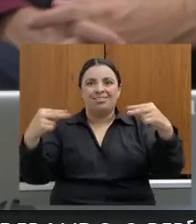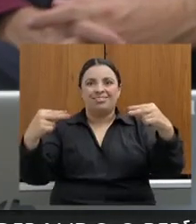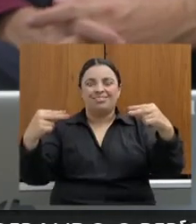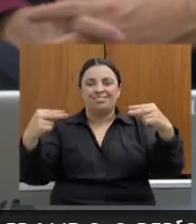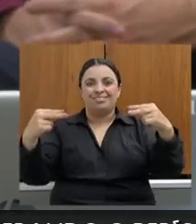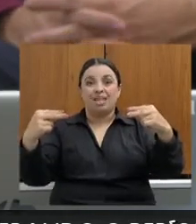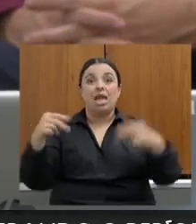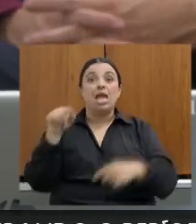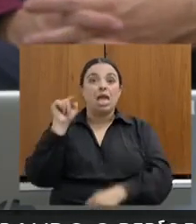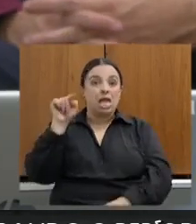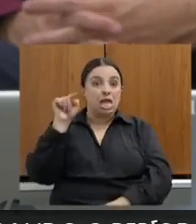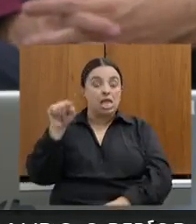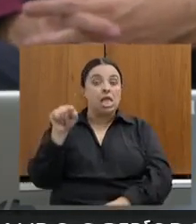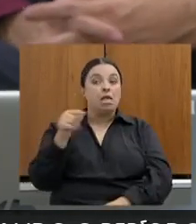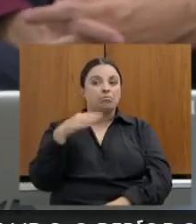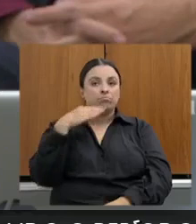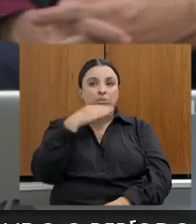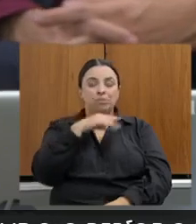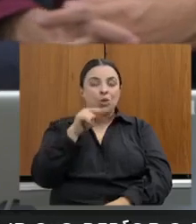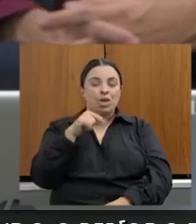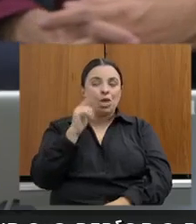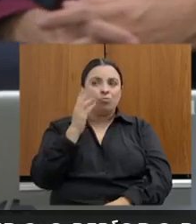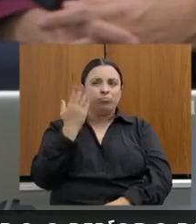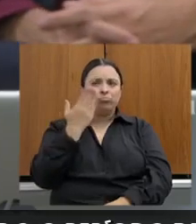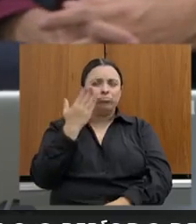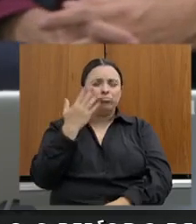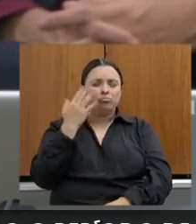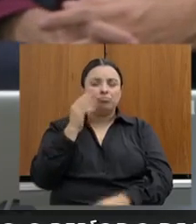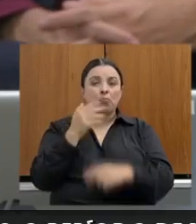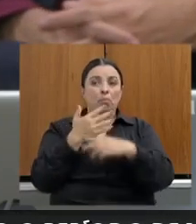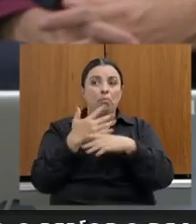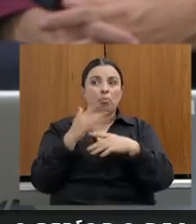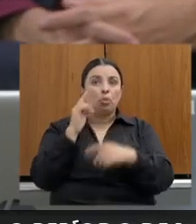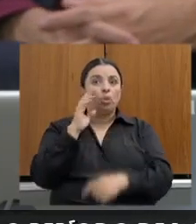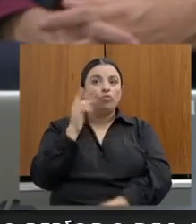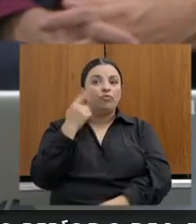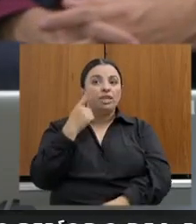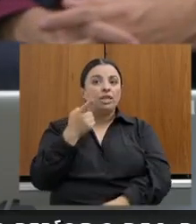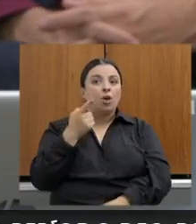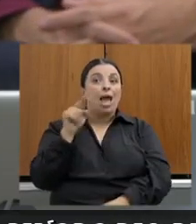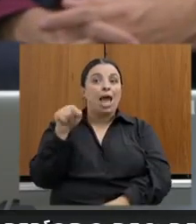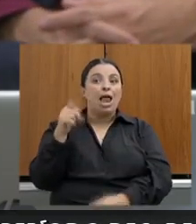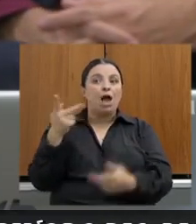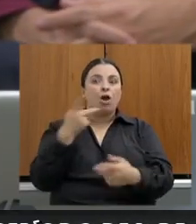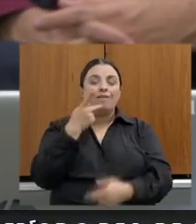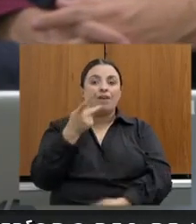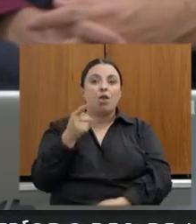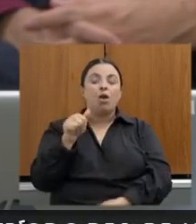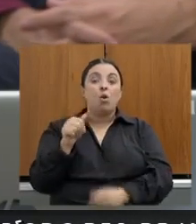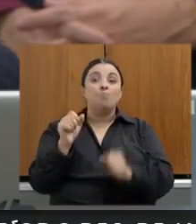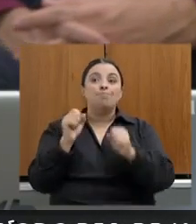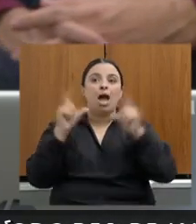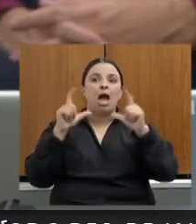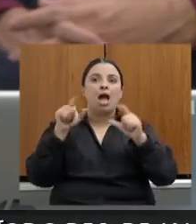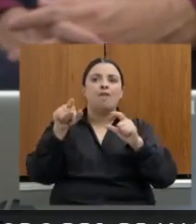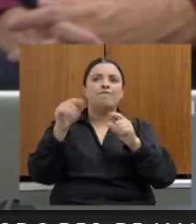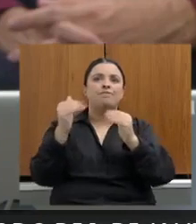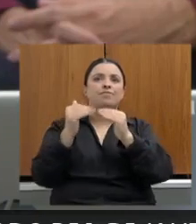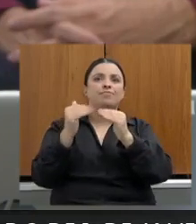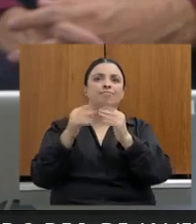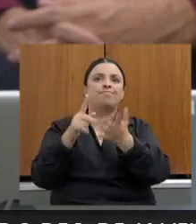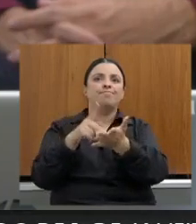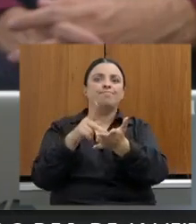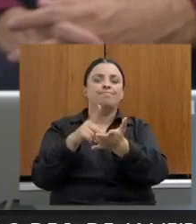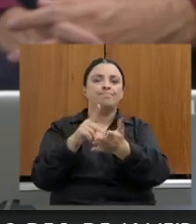mesmo não tinha atentado e quero aqui Sheila reconhecer que você foi muito perspicaz na sua observação